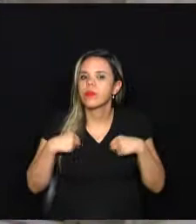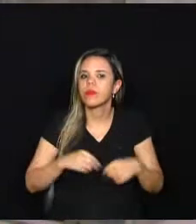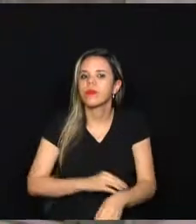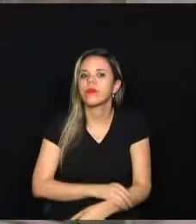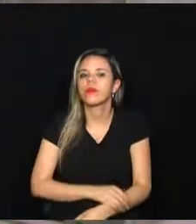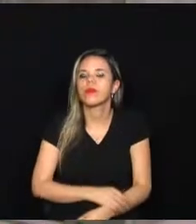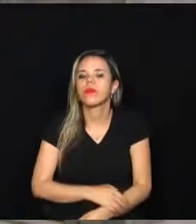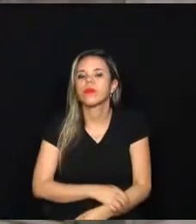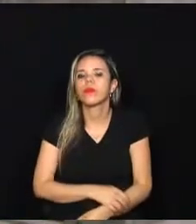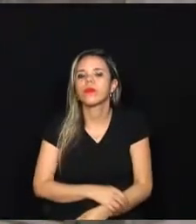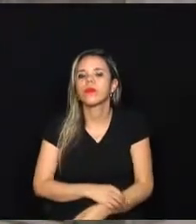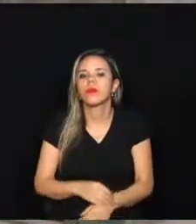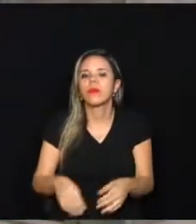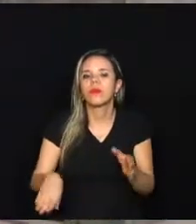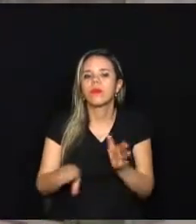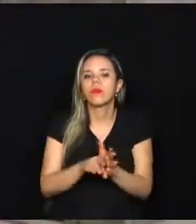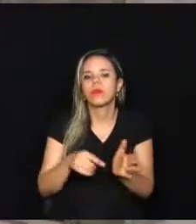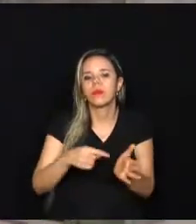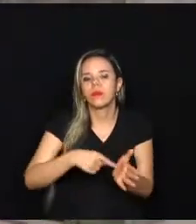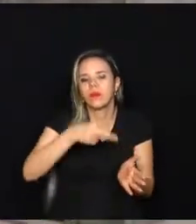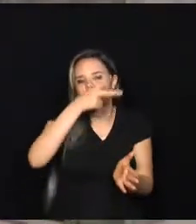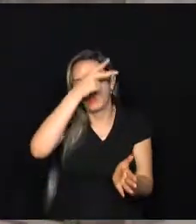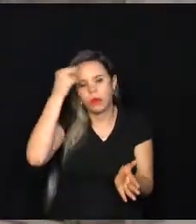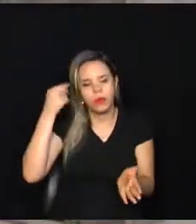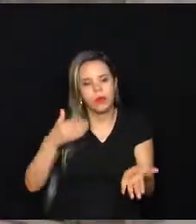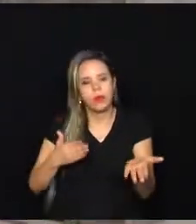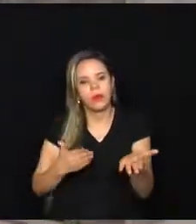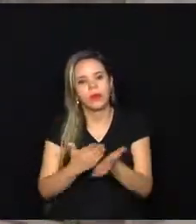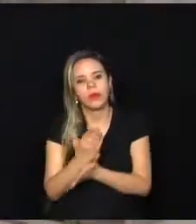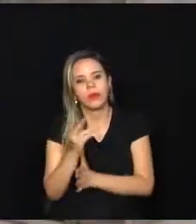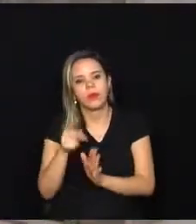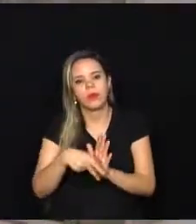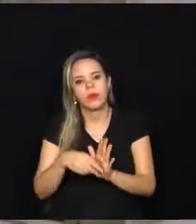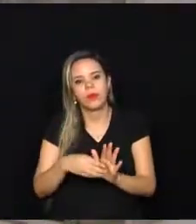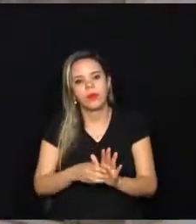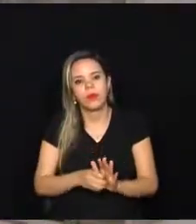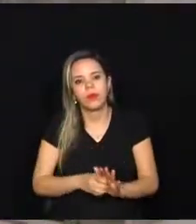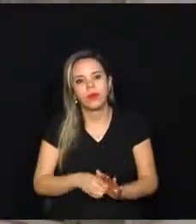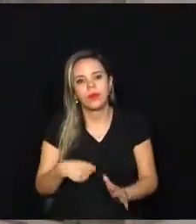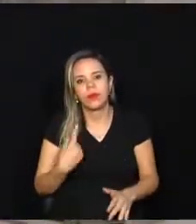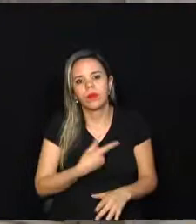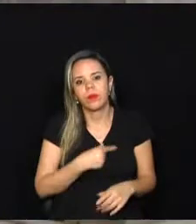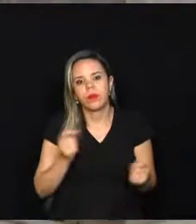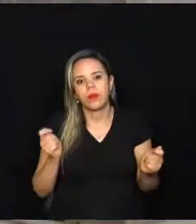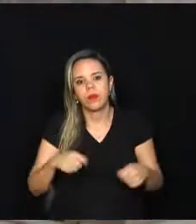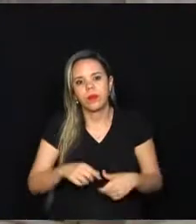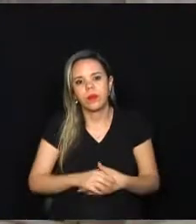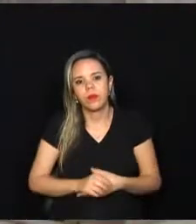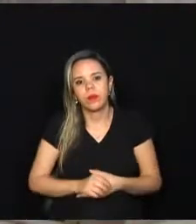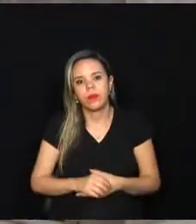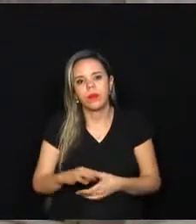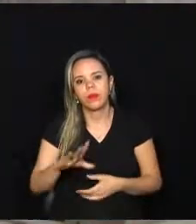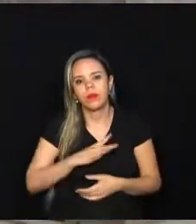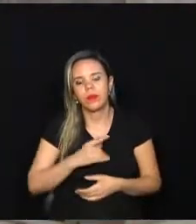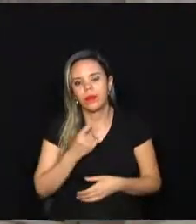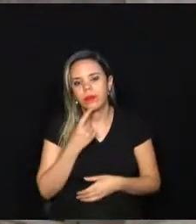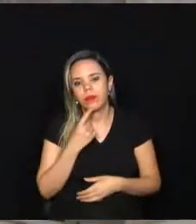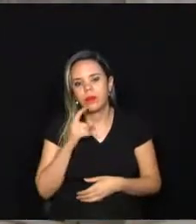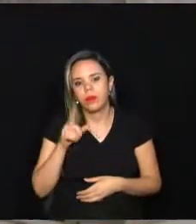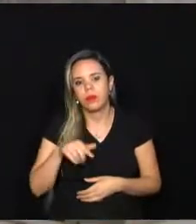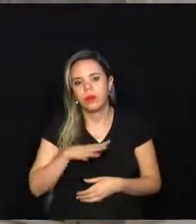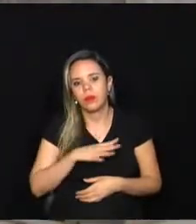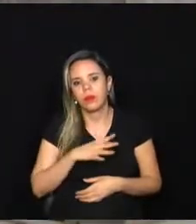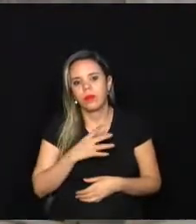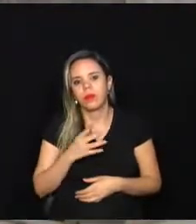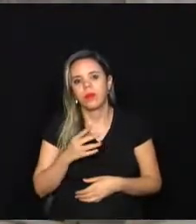casa, e que, ao chegar na mão do prefeito, o prefeito sancione esse projeto para que nós possamos, na cidade de Campinas, que é uma cidade